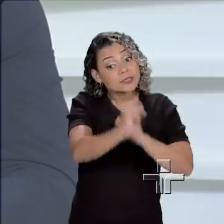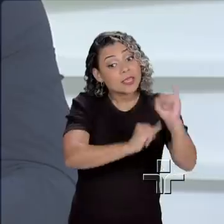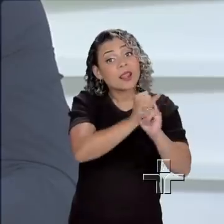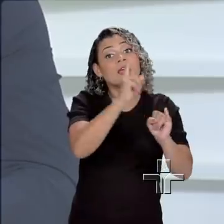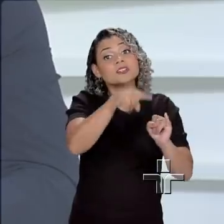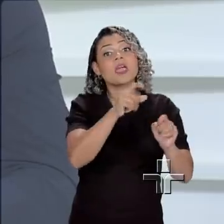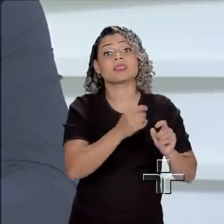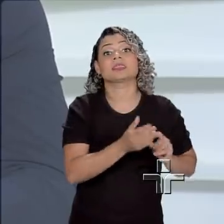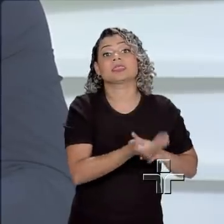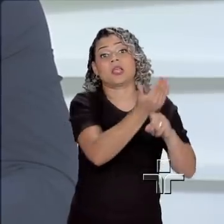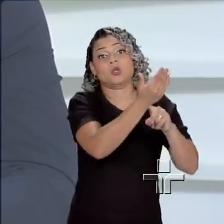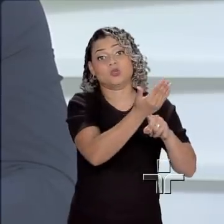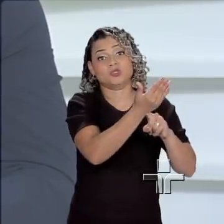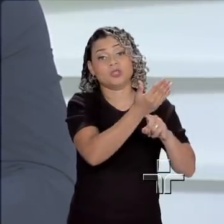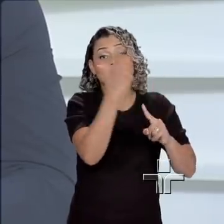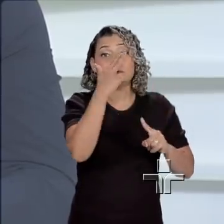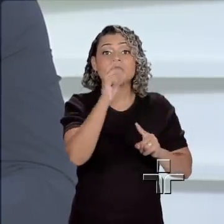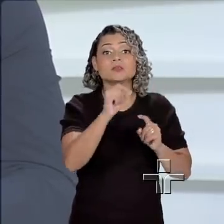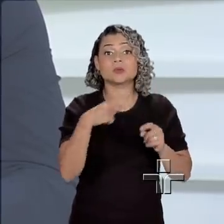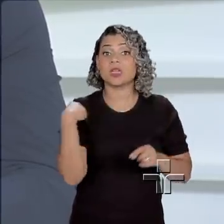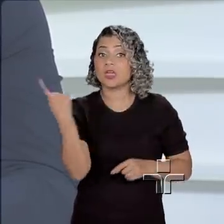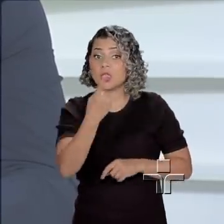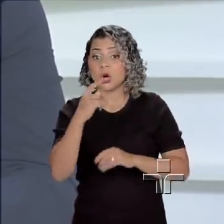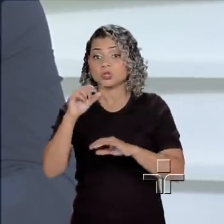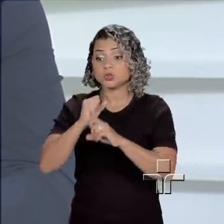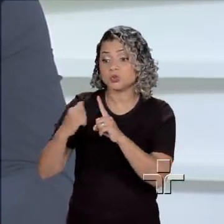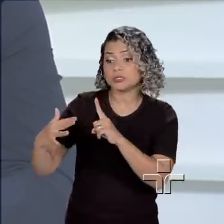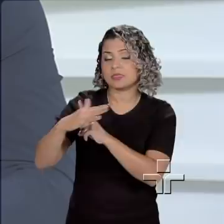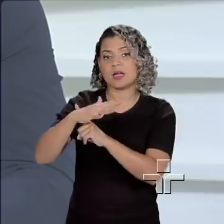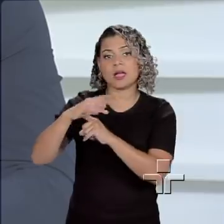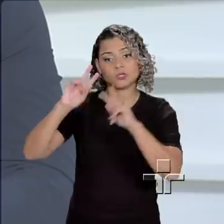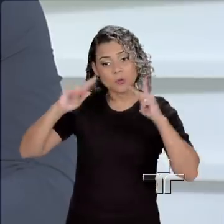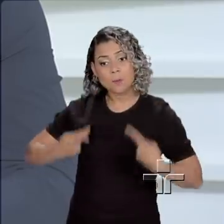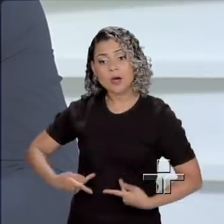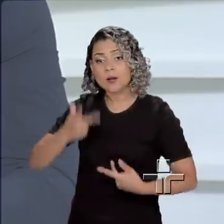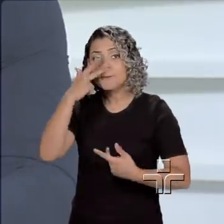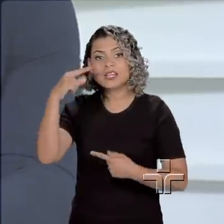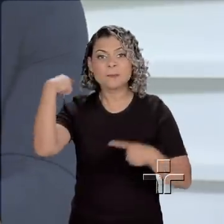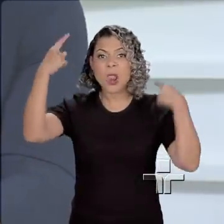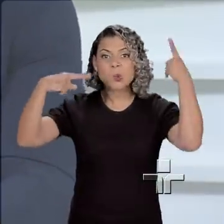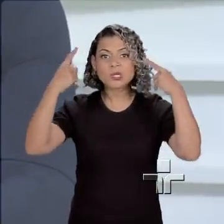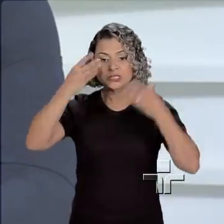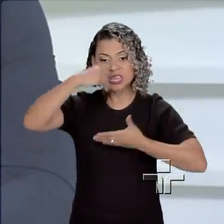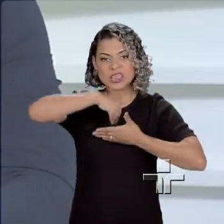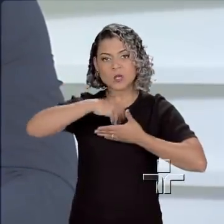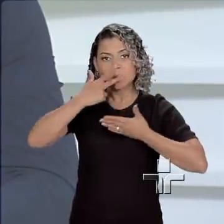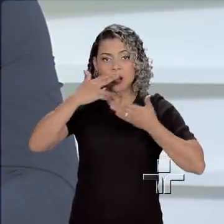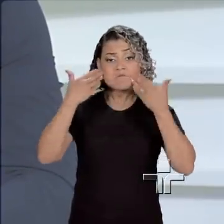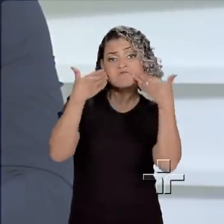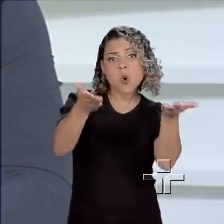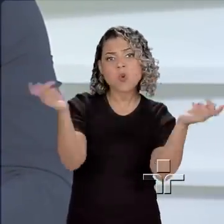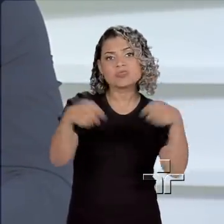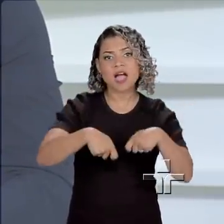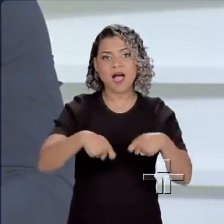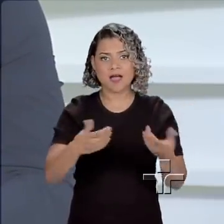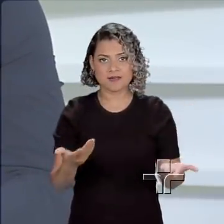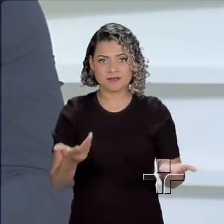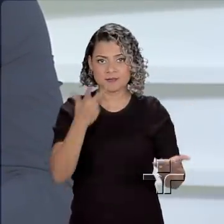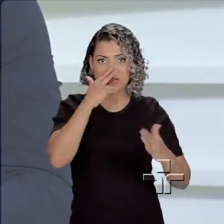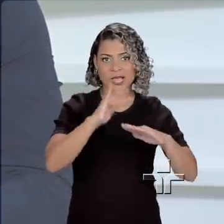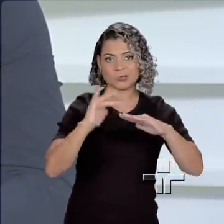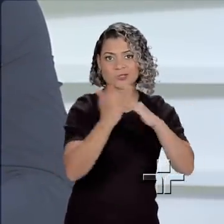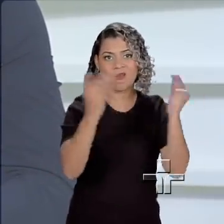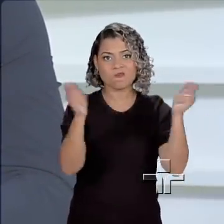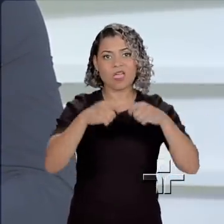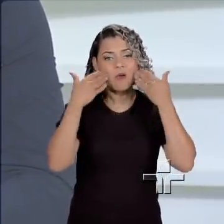que permite às pessoas expor a sua loucura, e não só expô-las, como elas terem o direito de expô-las, né? A gente está falando de loucuras aqui que